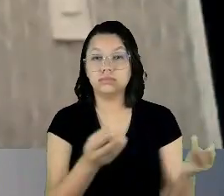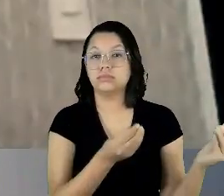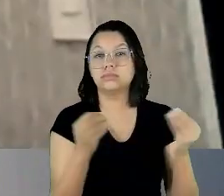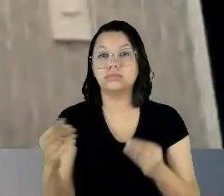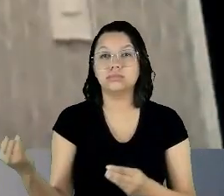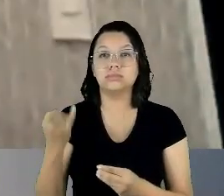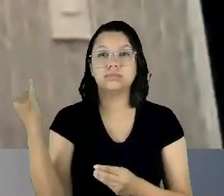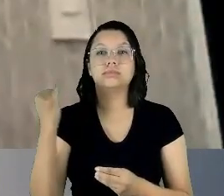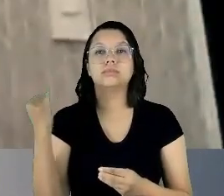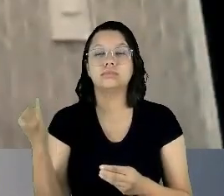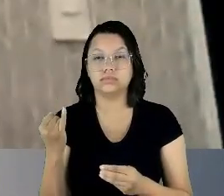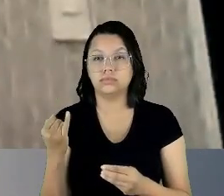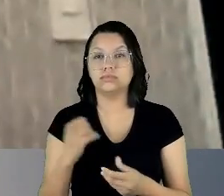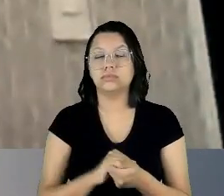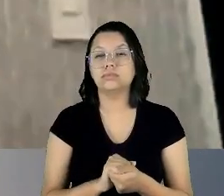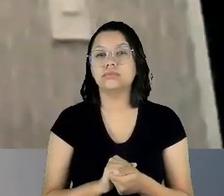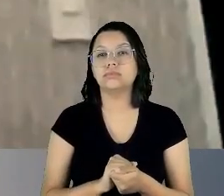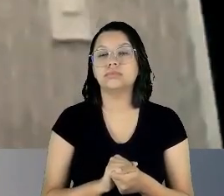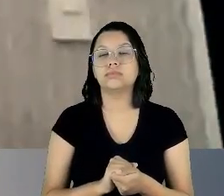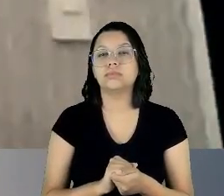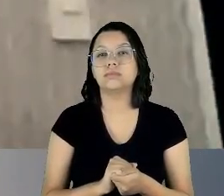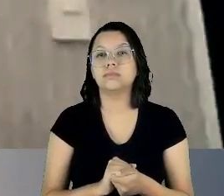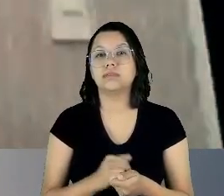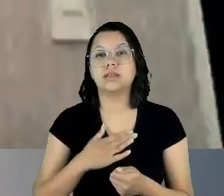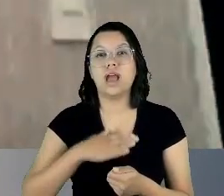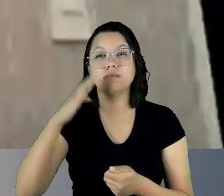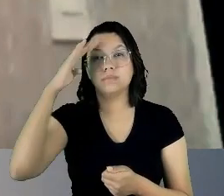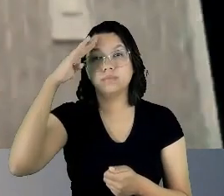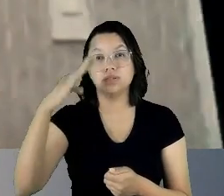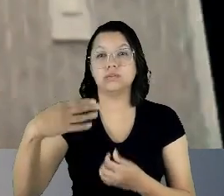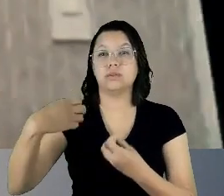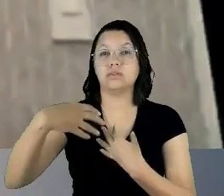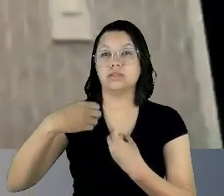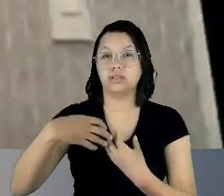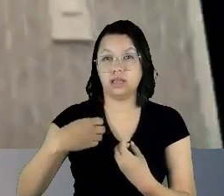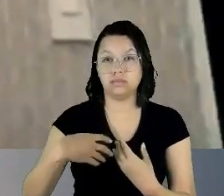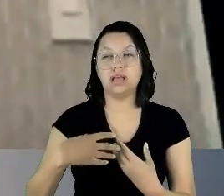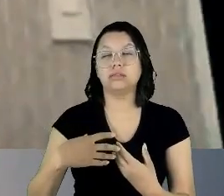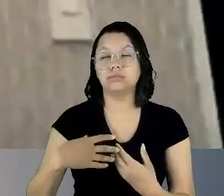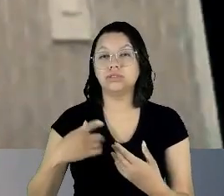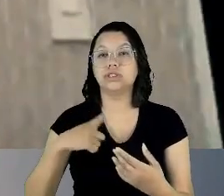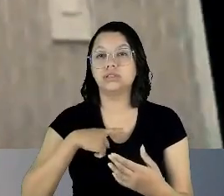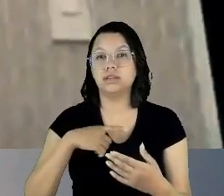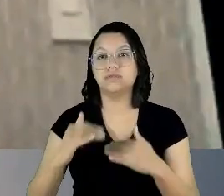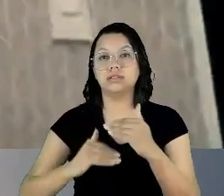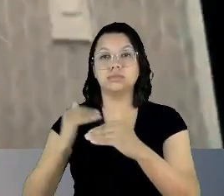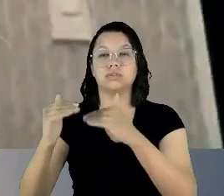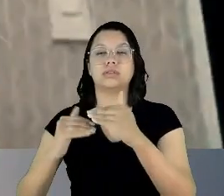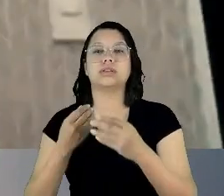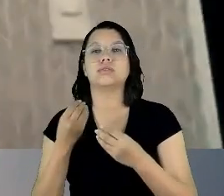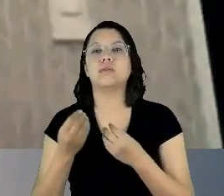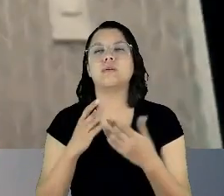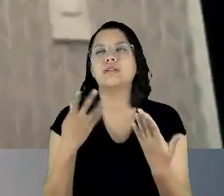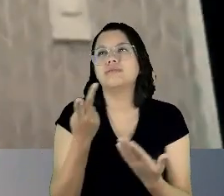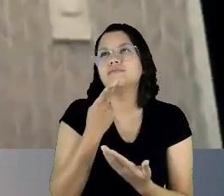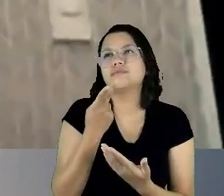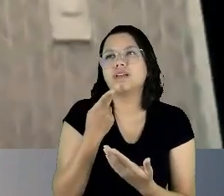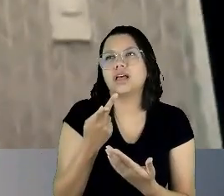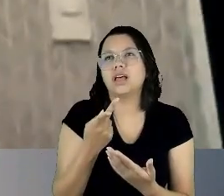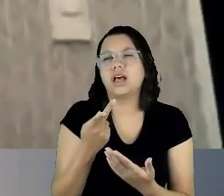trazer a importância da interseccionalidade, que foi, para mim, a principal lição que a gente tirou desse processo. E como que quando a gente